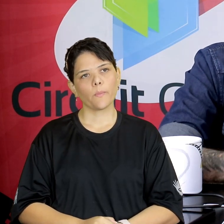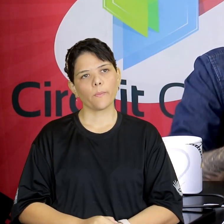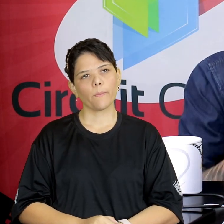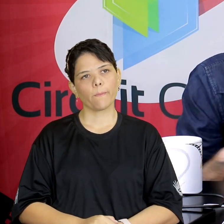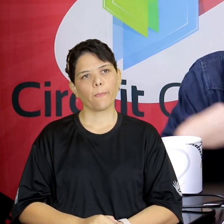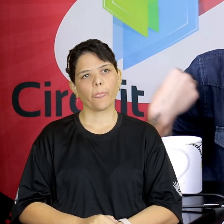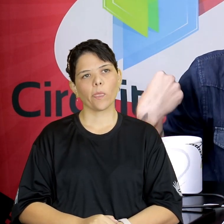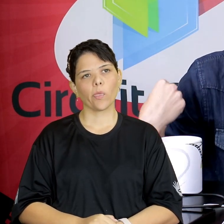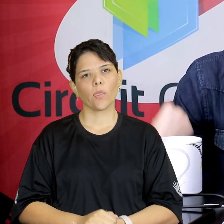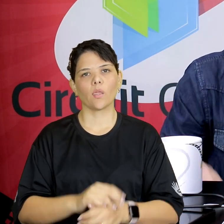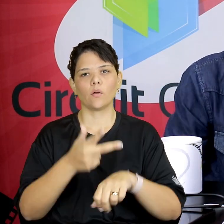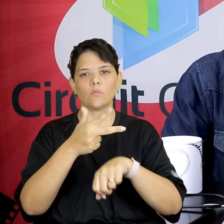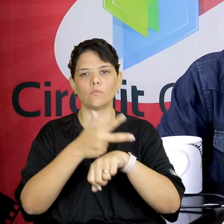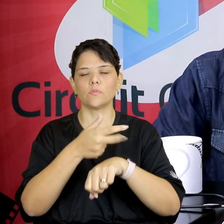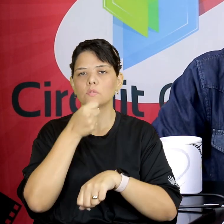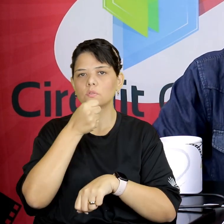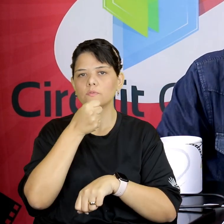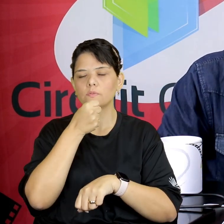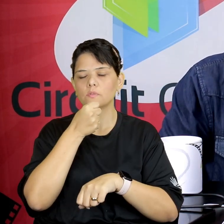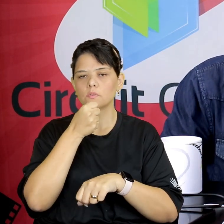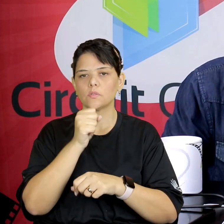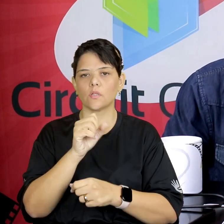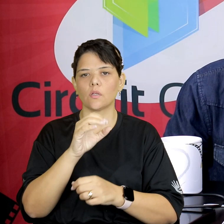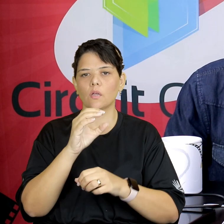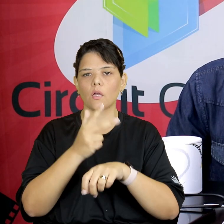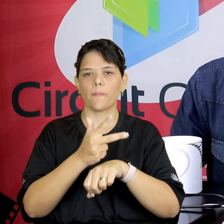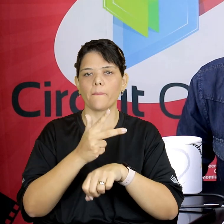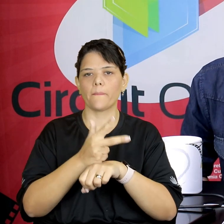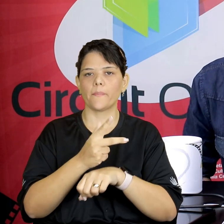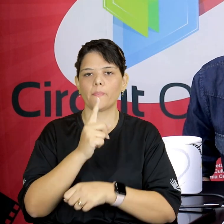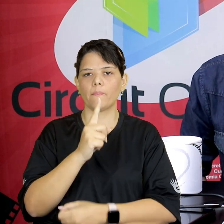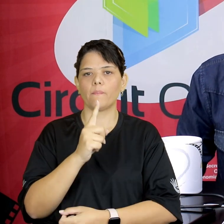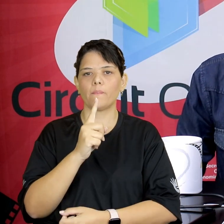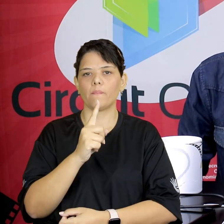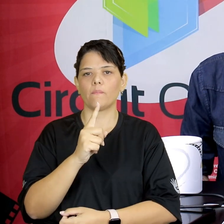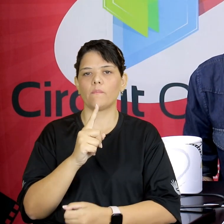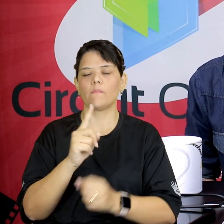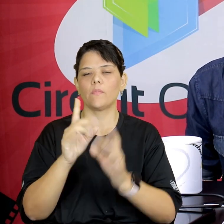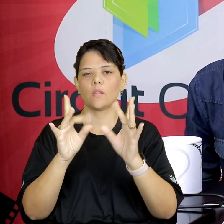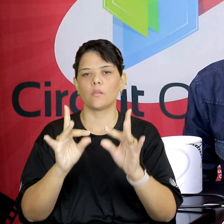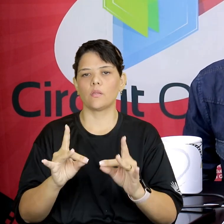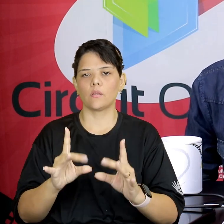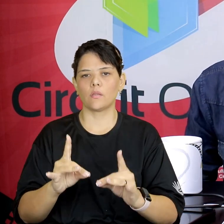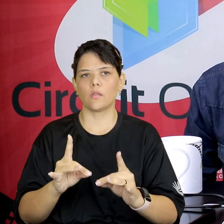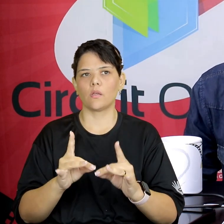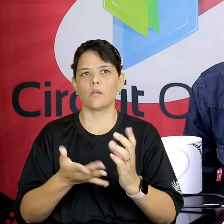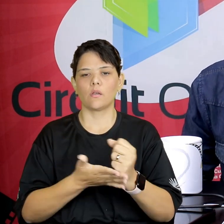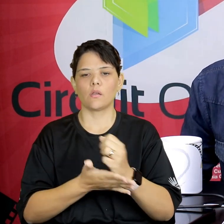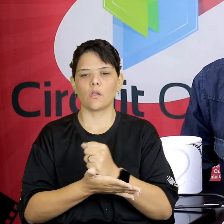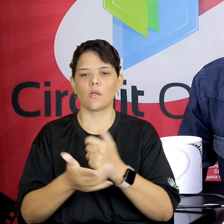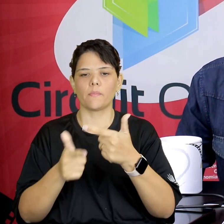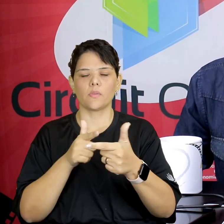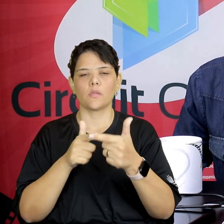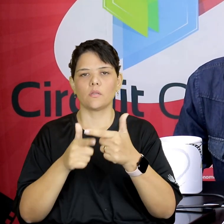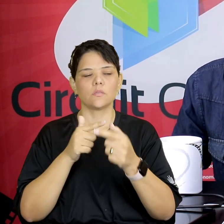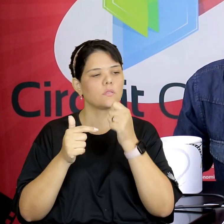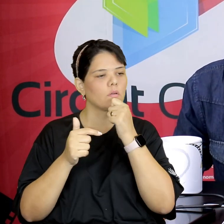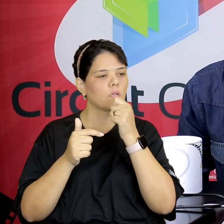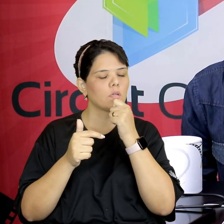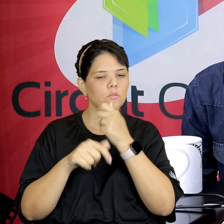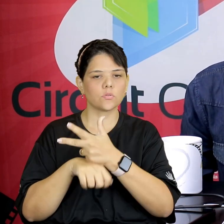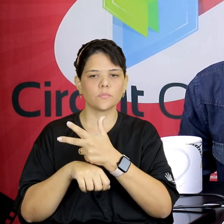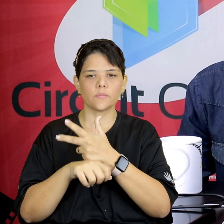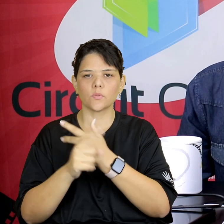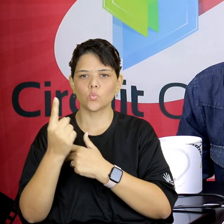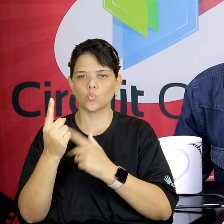Um vídeo de entrevista foi gravado com câmera 1 para plano médio e câmera 2 para detalhes. Houve problema com a captação de áudio da câmera 1. Qual a melhor maneira